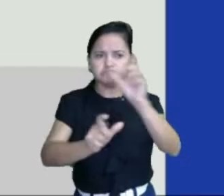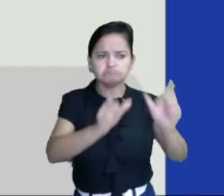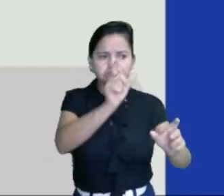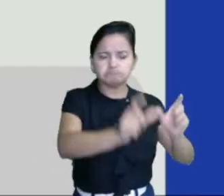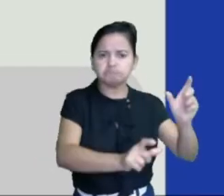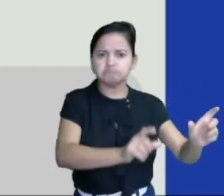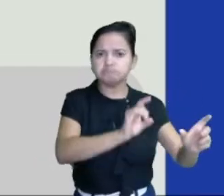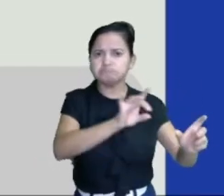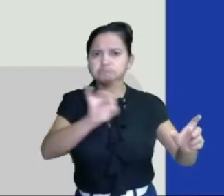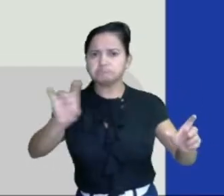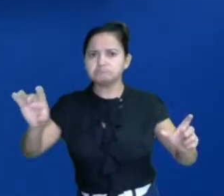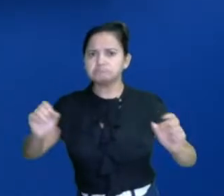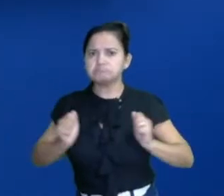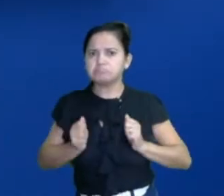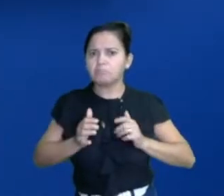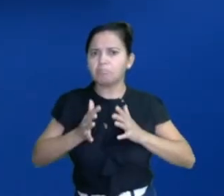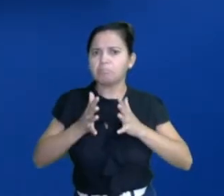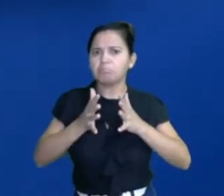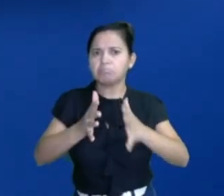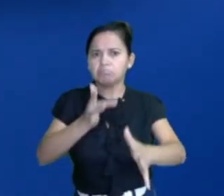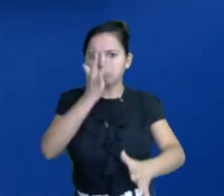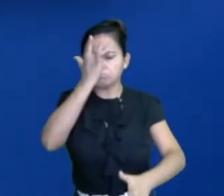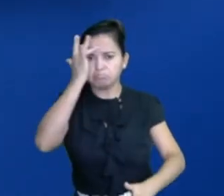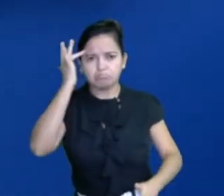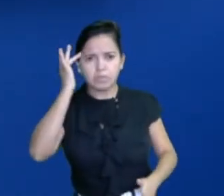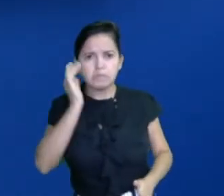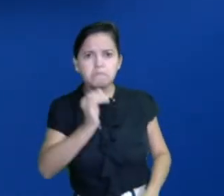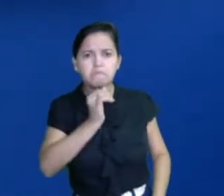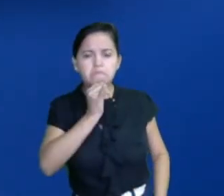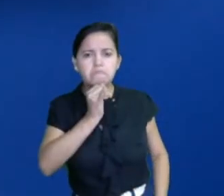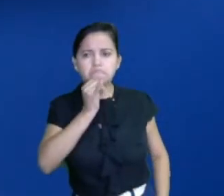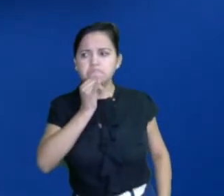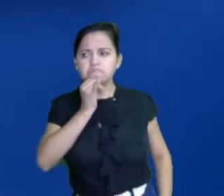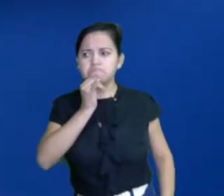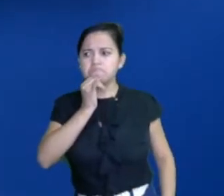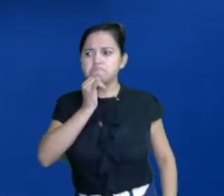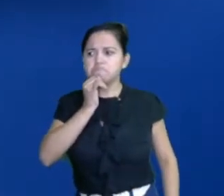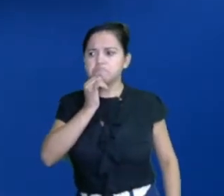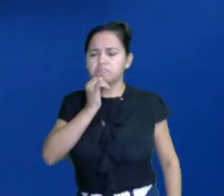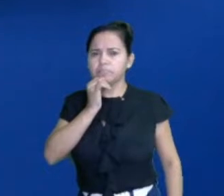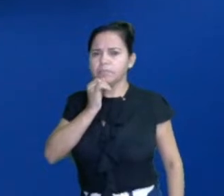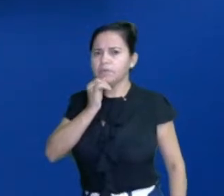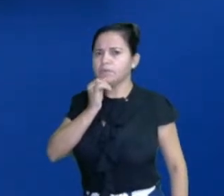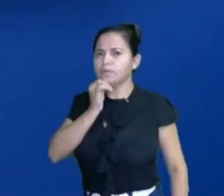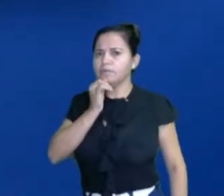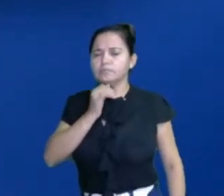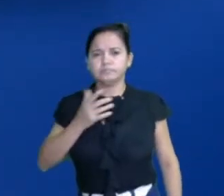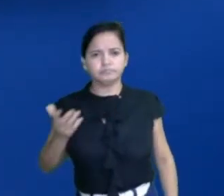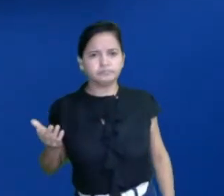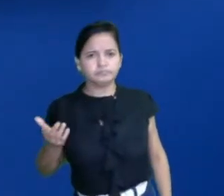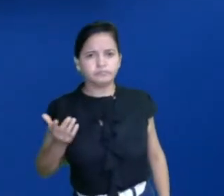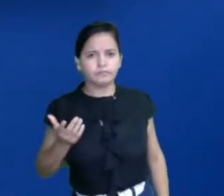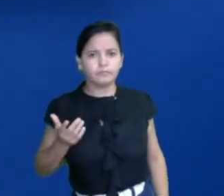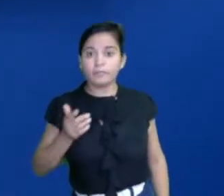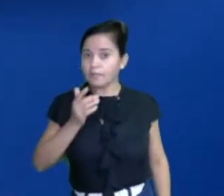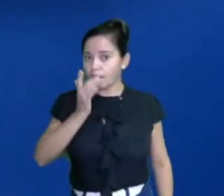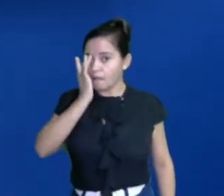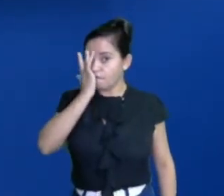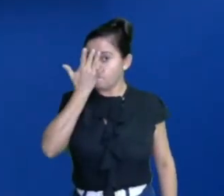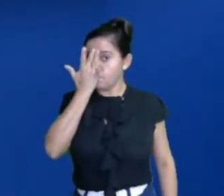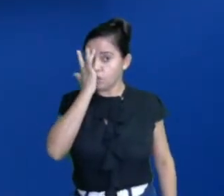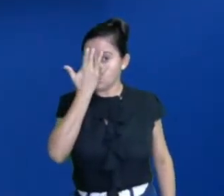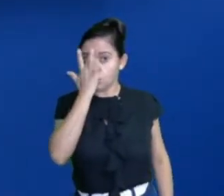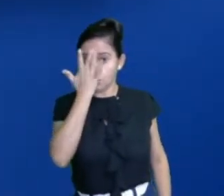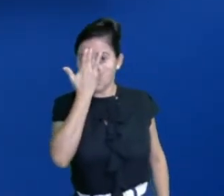das pessoas. Por exemplo, quem aqui nunca viveu o Carnaval de